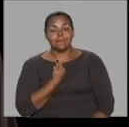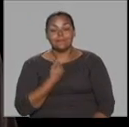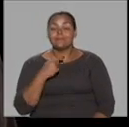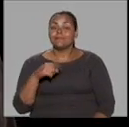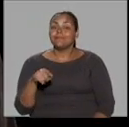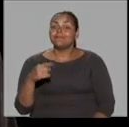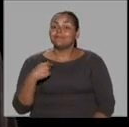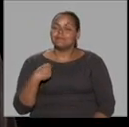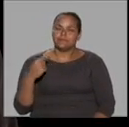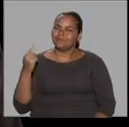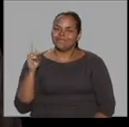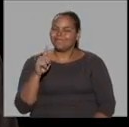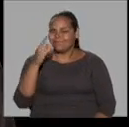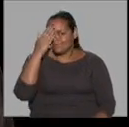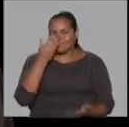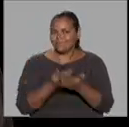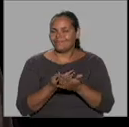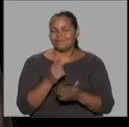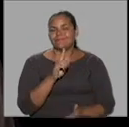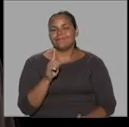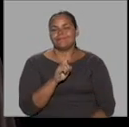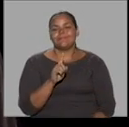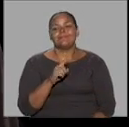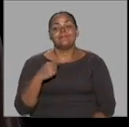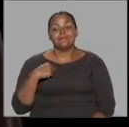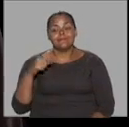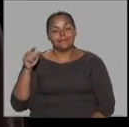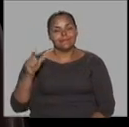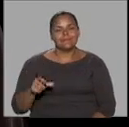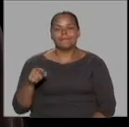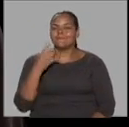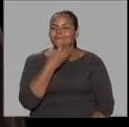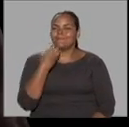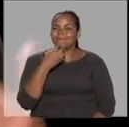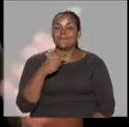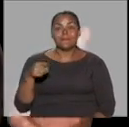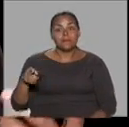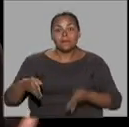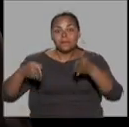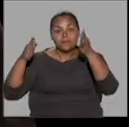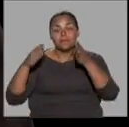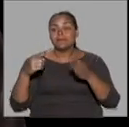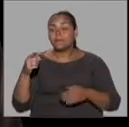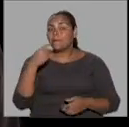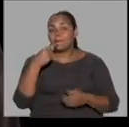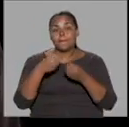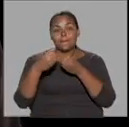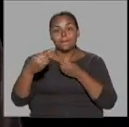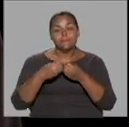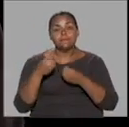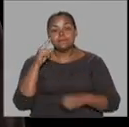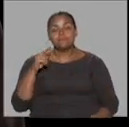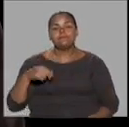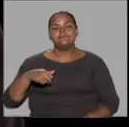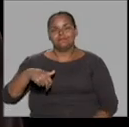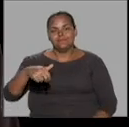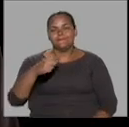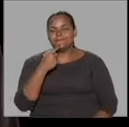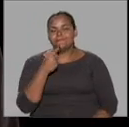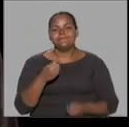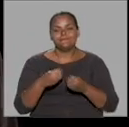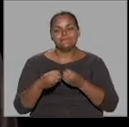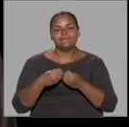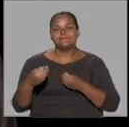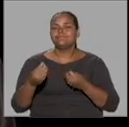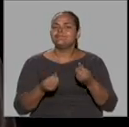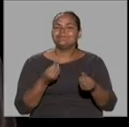mim e falou assim, cara, não vai acreditar. Pô, o cara do show ontem mora aqui nesse prédio. Ele mora aqui, eu vi ele entrando hoje.